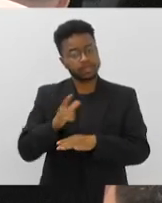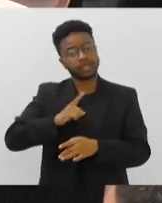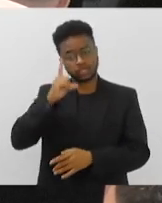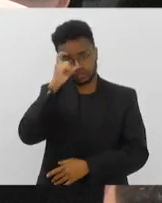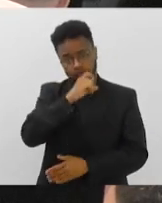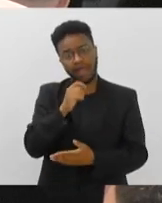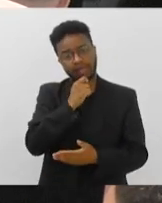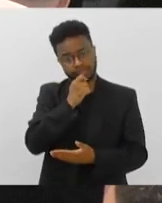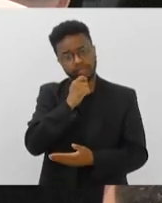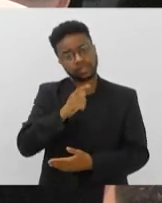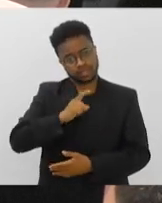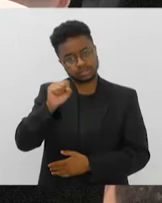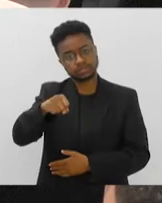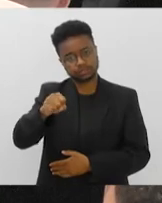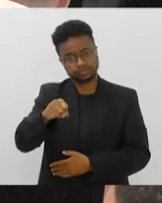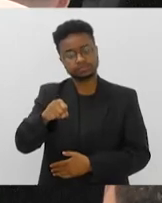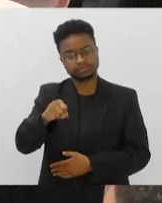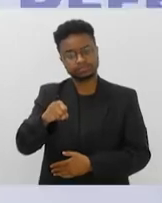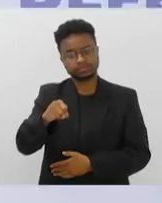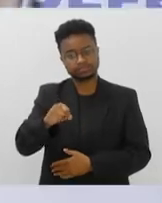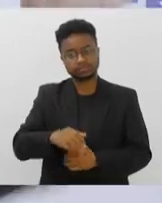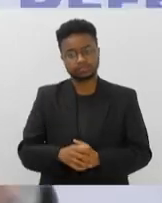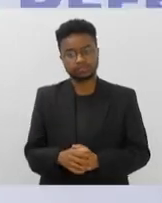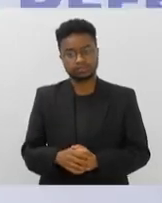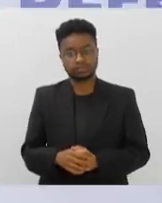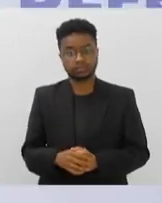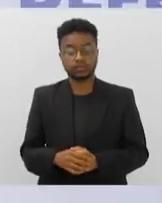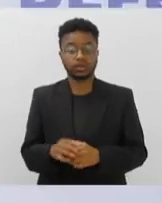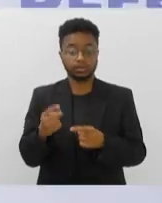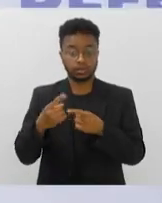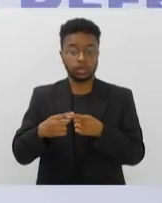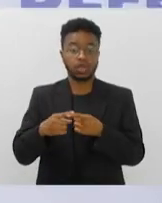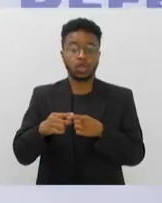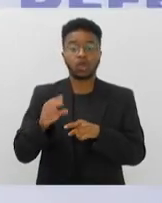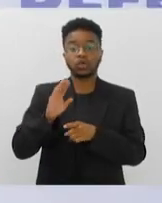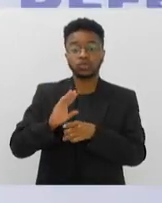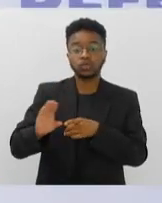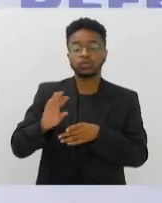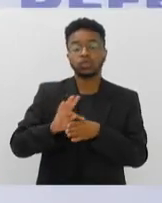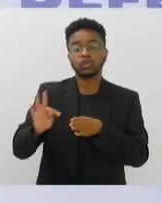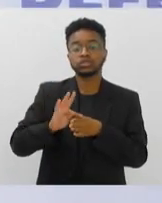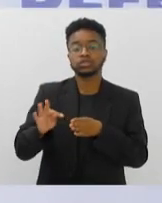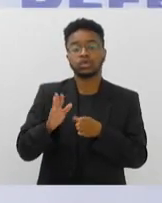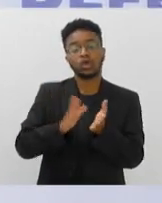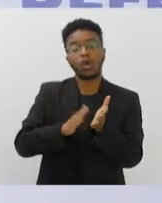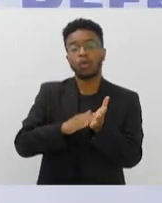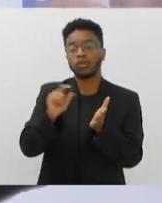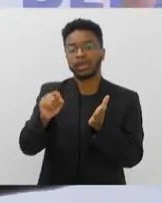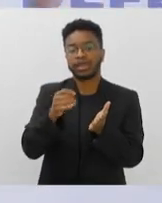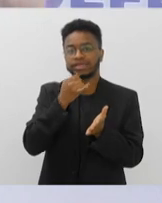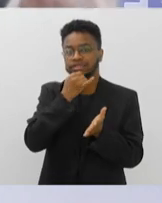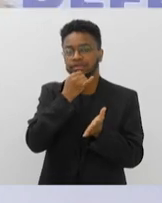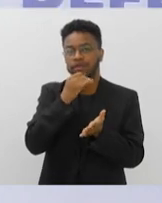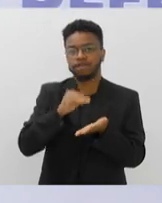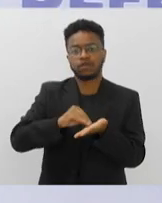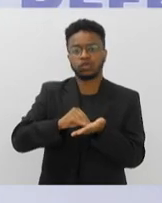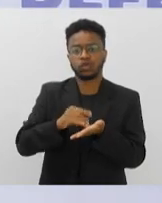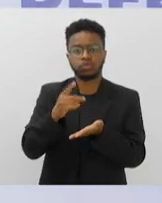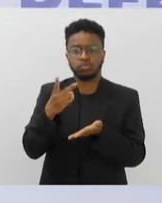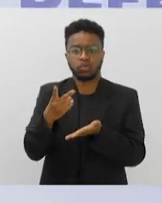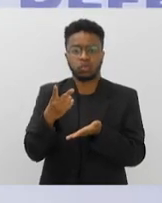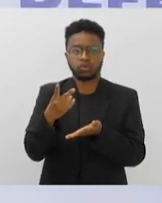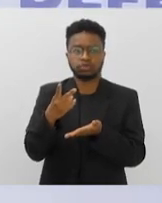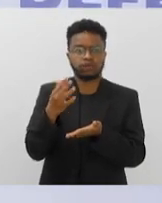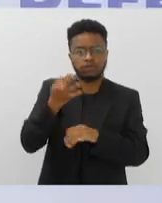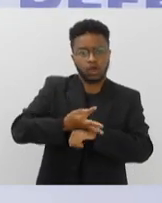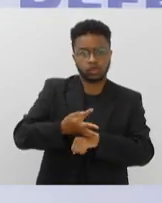conselheiros temos dificuldade conselheiros os conselheiros cobram ó mandar a presença mandar a presença faltou duas três seguidas enfim tem